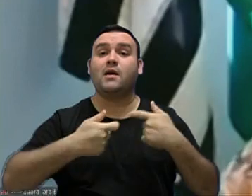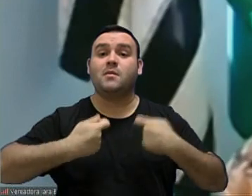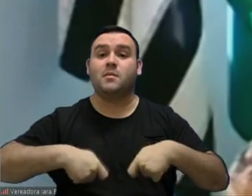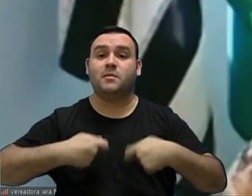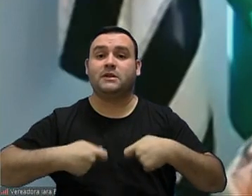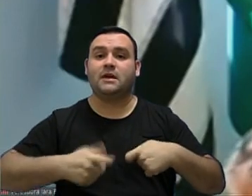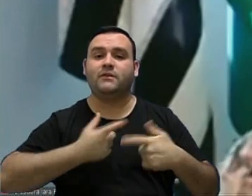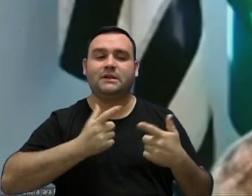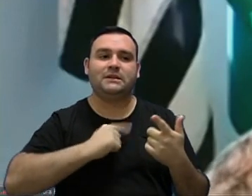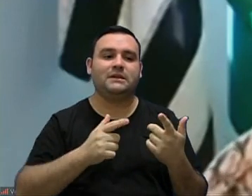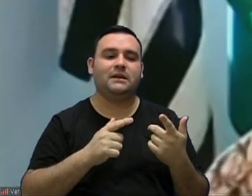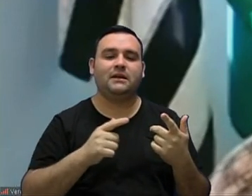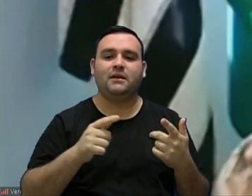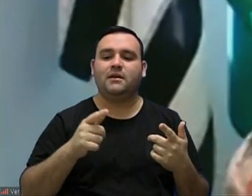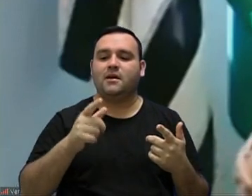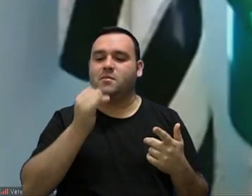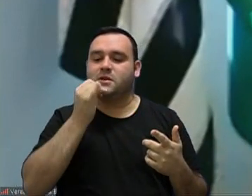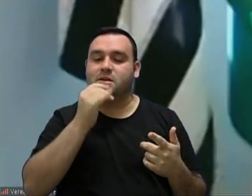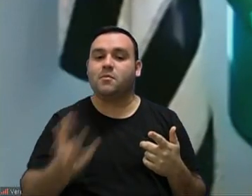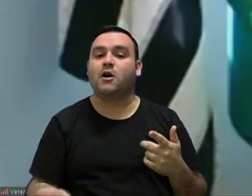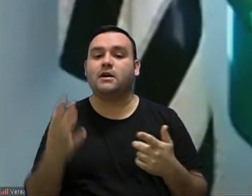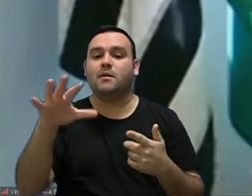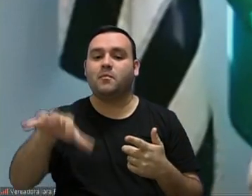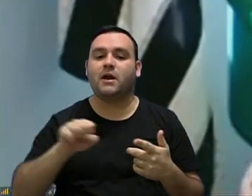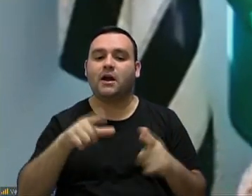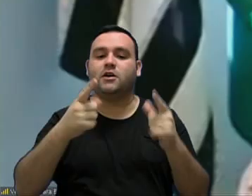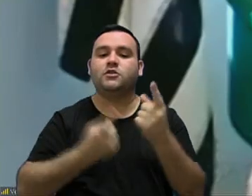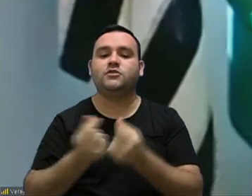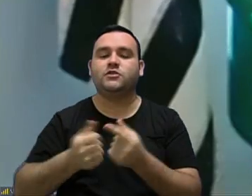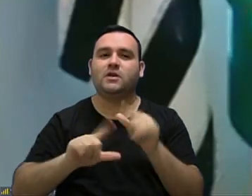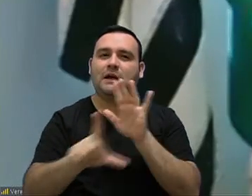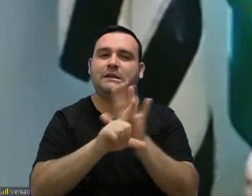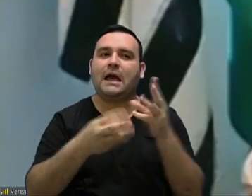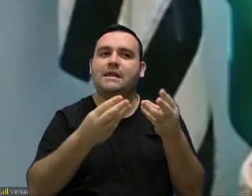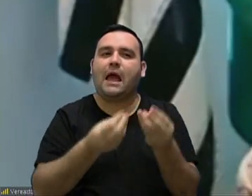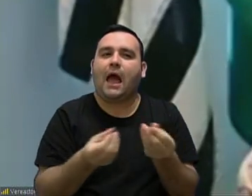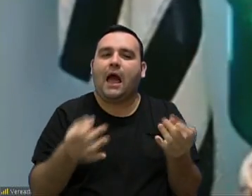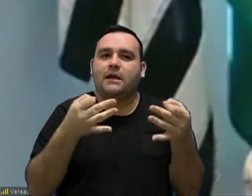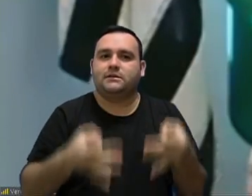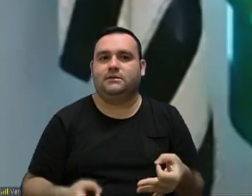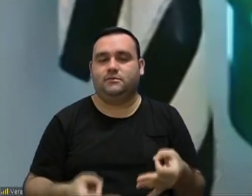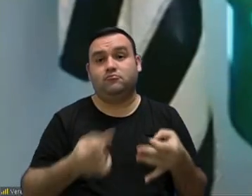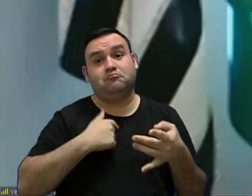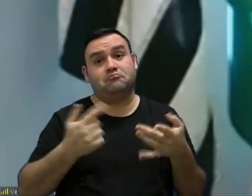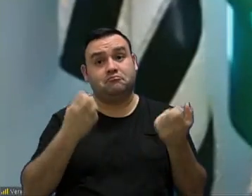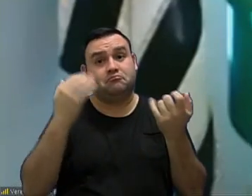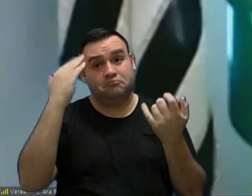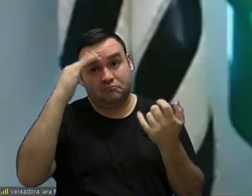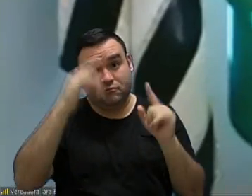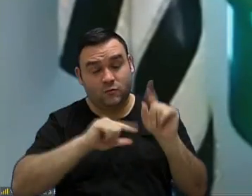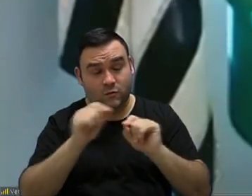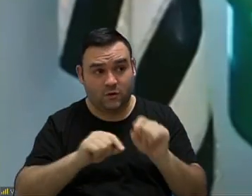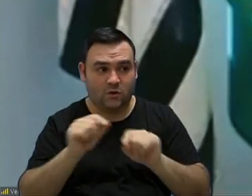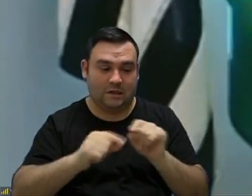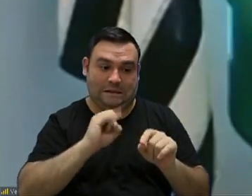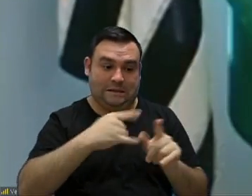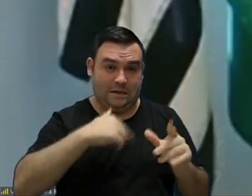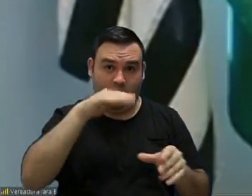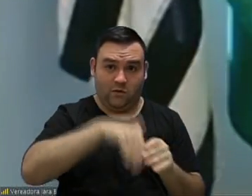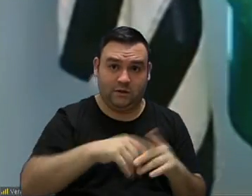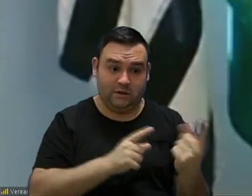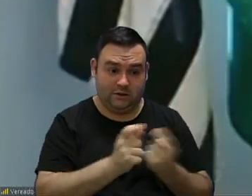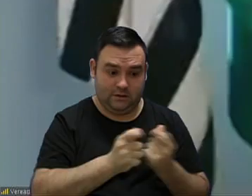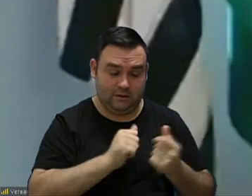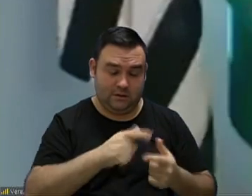de uma despesa de capital, precisaria de uma lei específica. Eu entendo que, se eu votei no orçamento